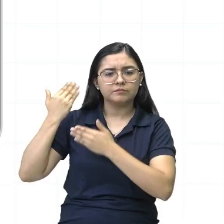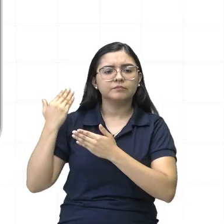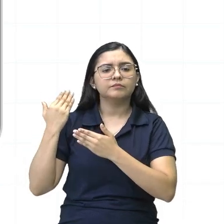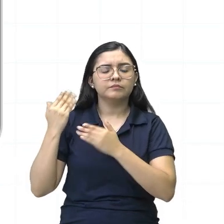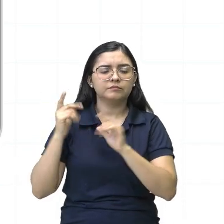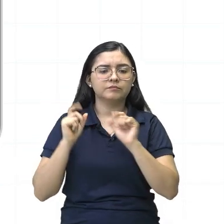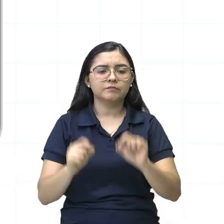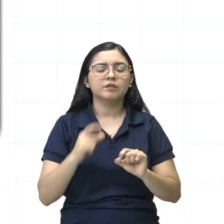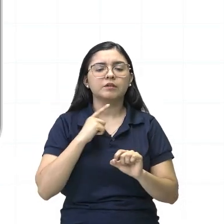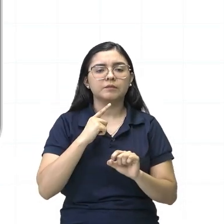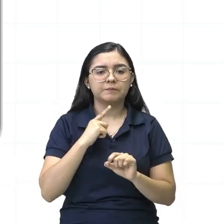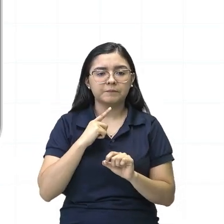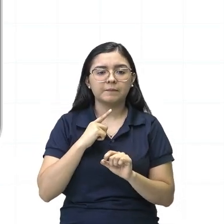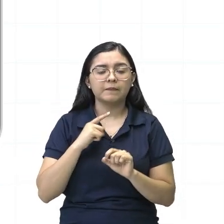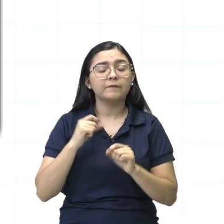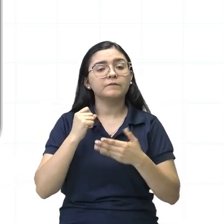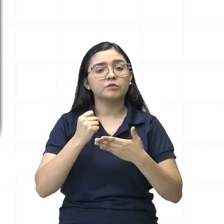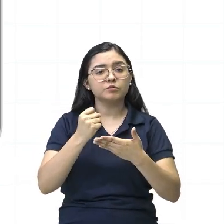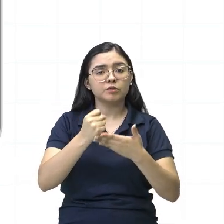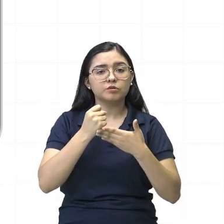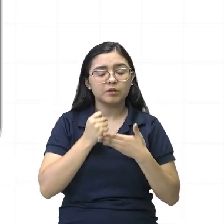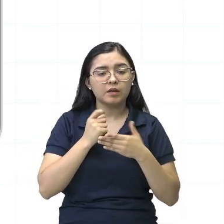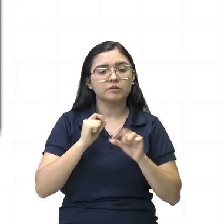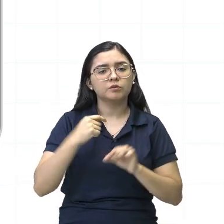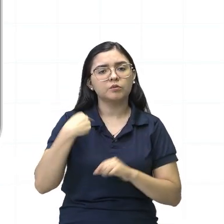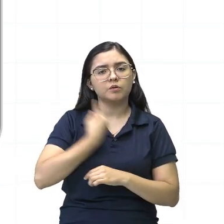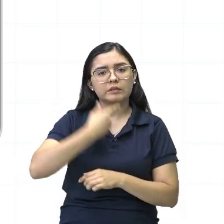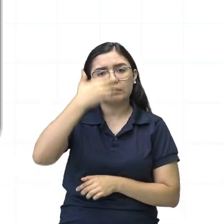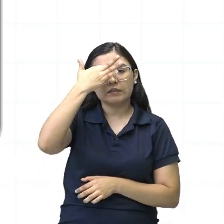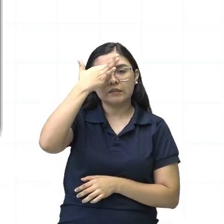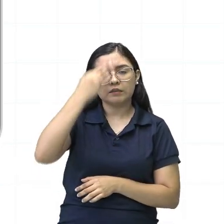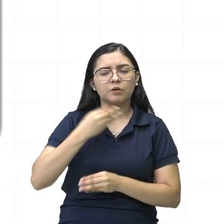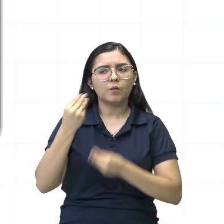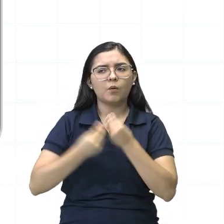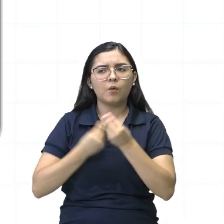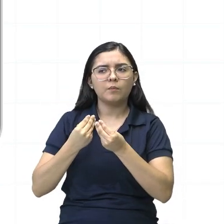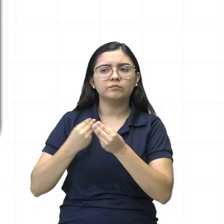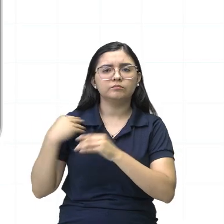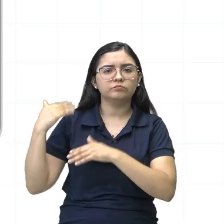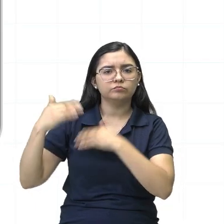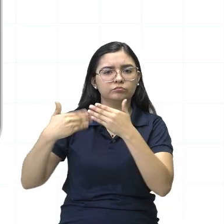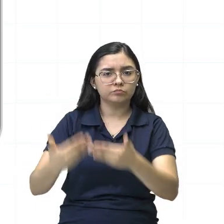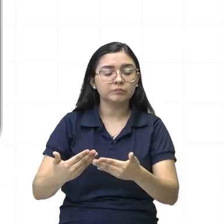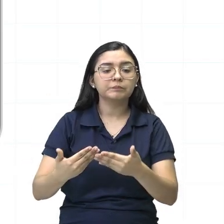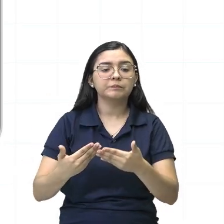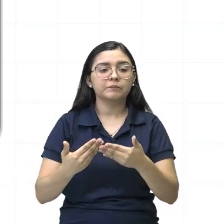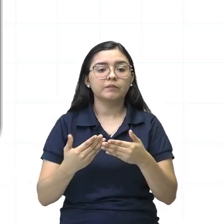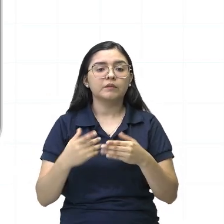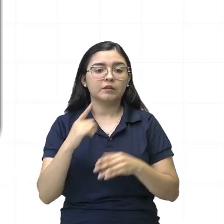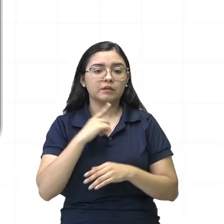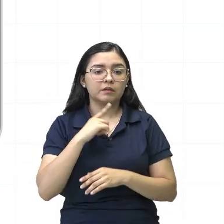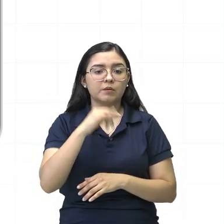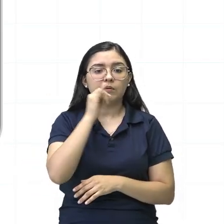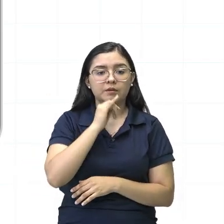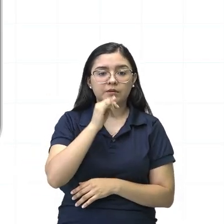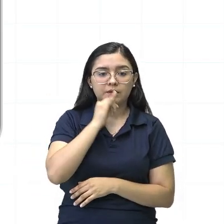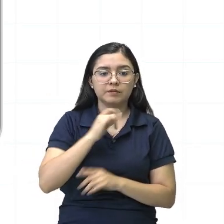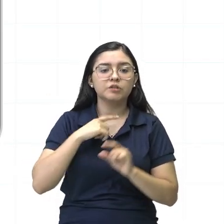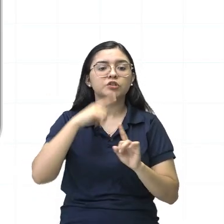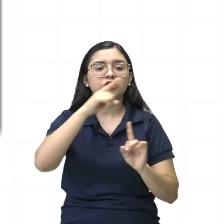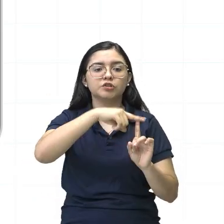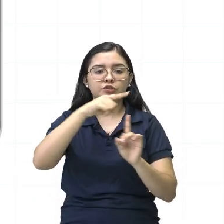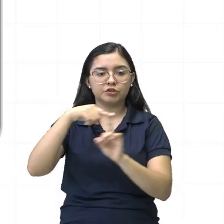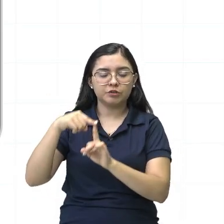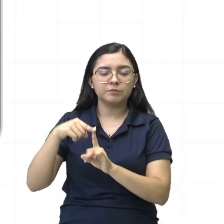que vão nos ajudar a entender um pouquinho sobre a evolução. Nós temos aí o exemplo espécies, né,